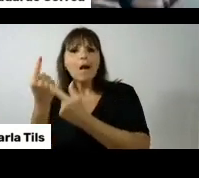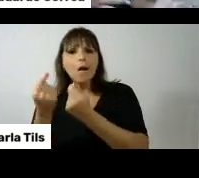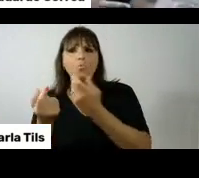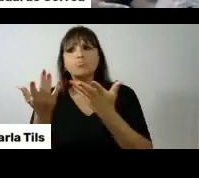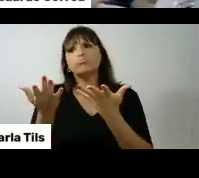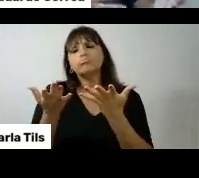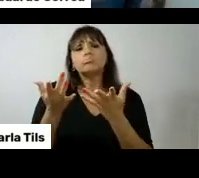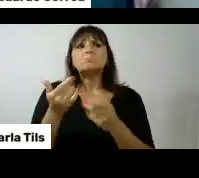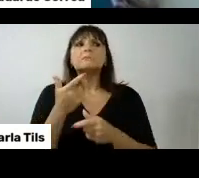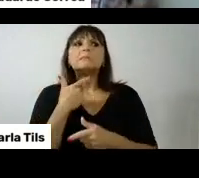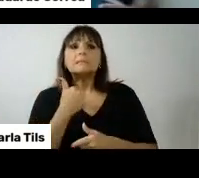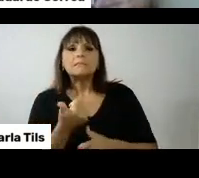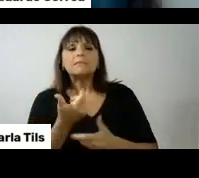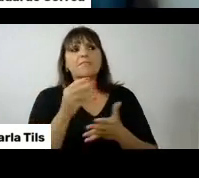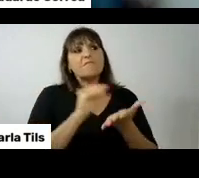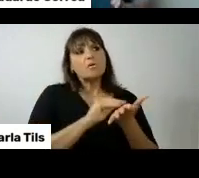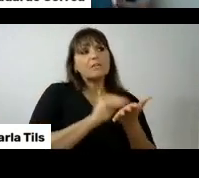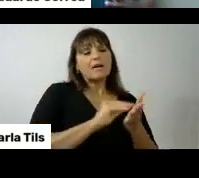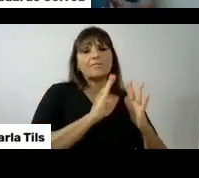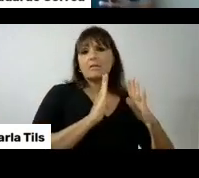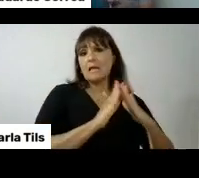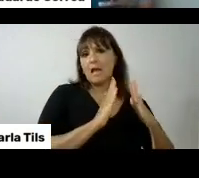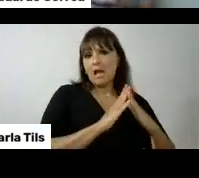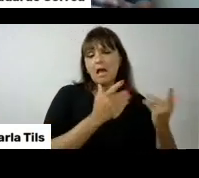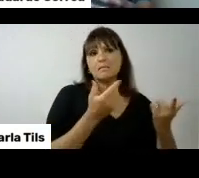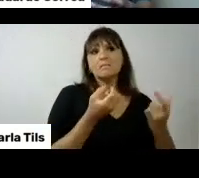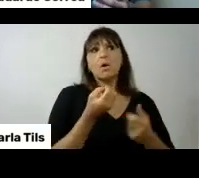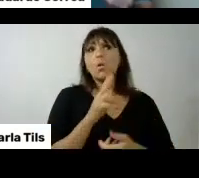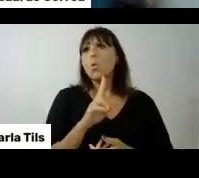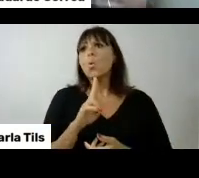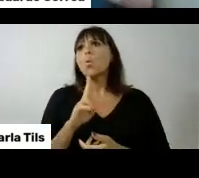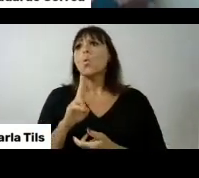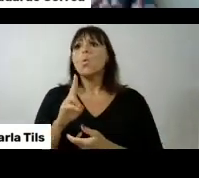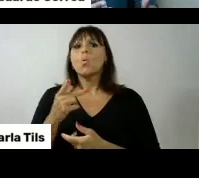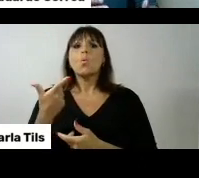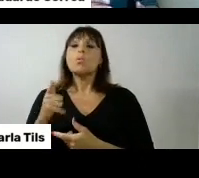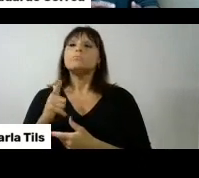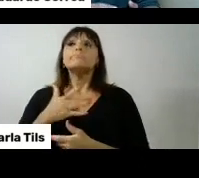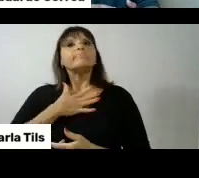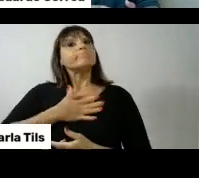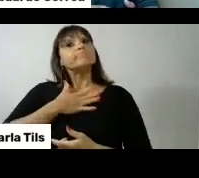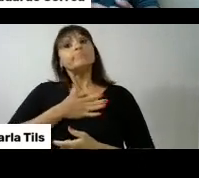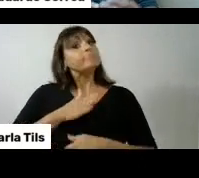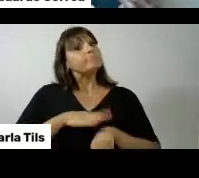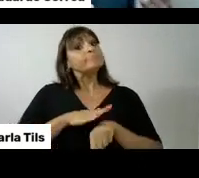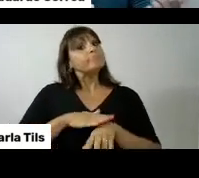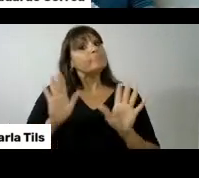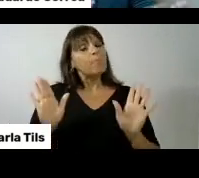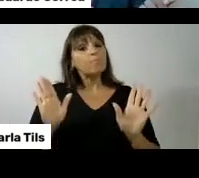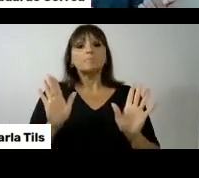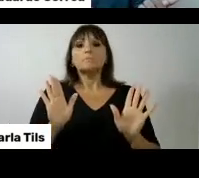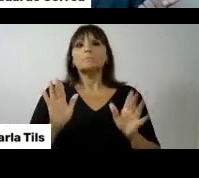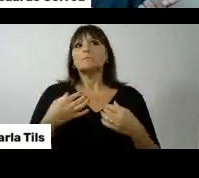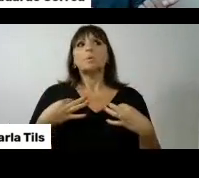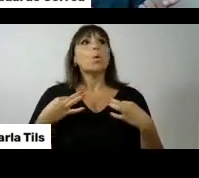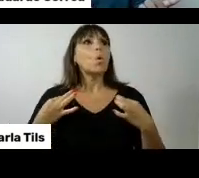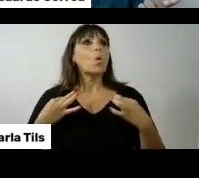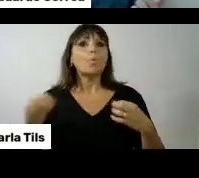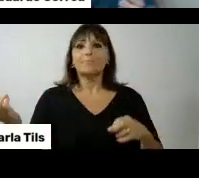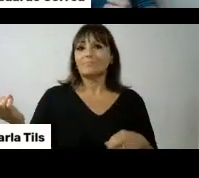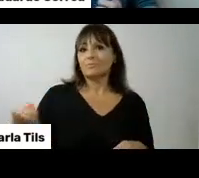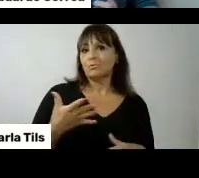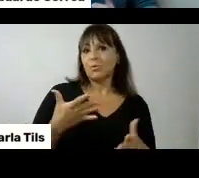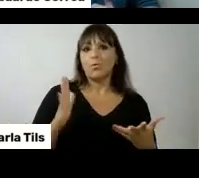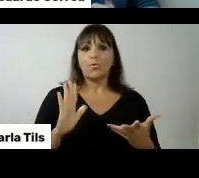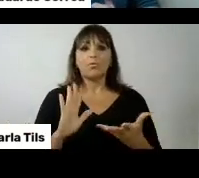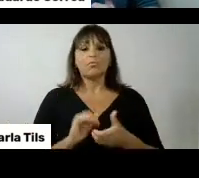fizesse falta na nossa casa, ou até mesmo algo que fosse nos satisfazer naquele momento. Seja uma roupa nova, seja